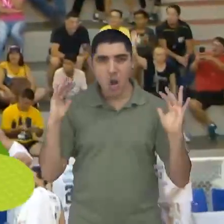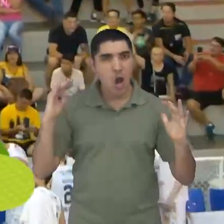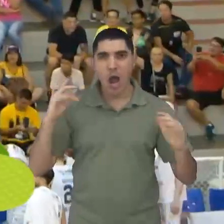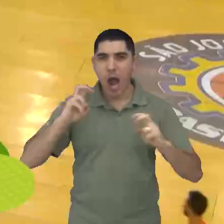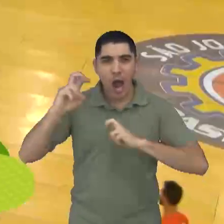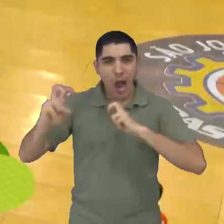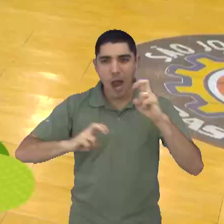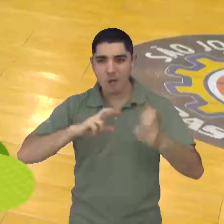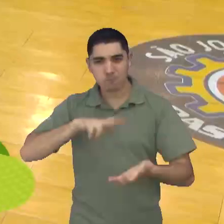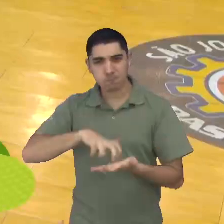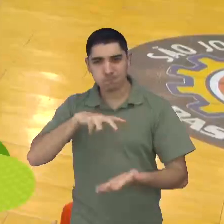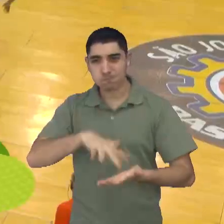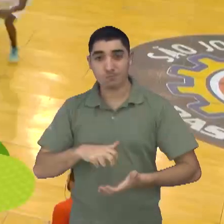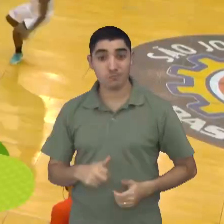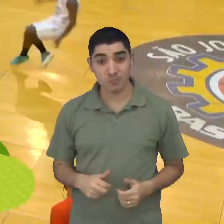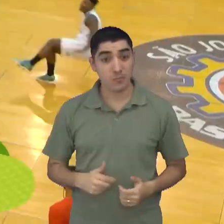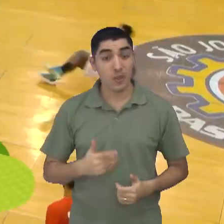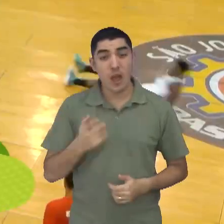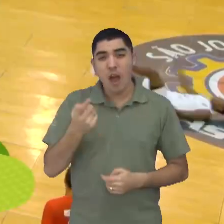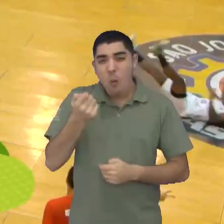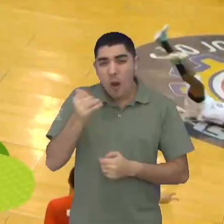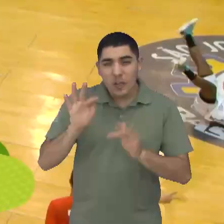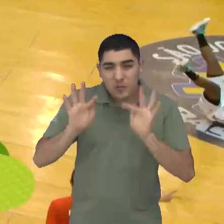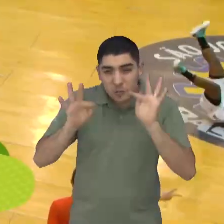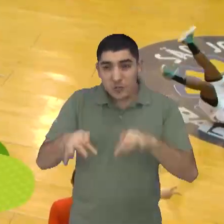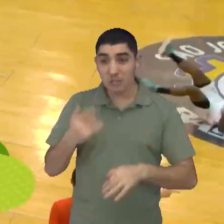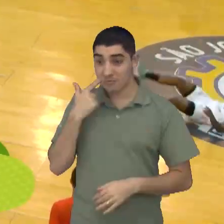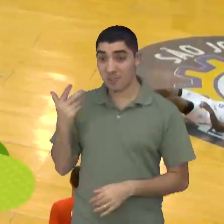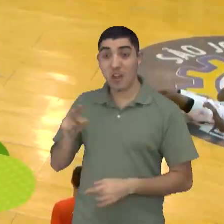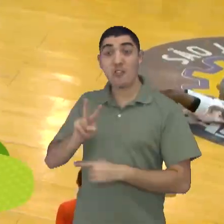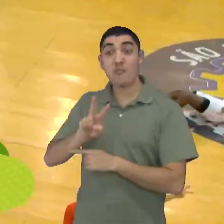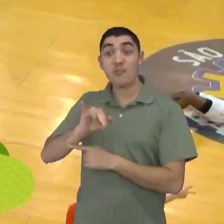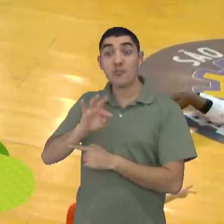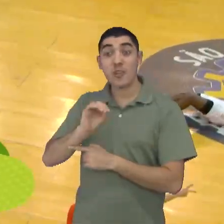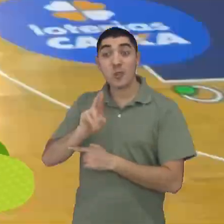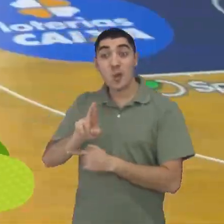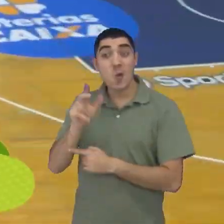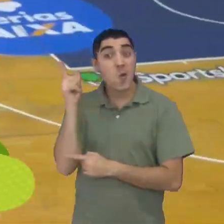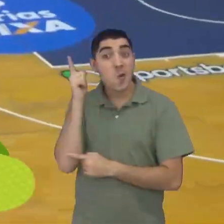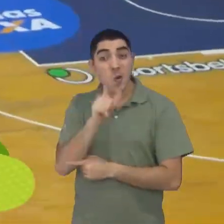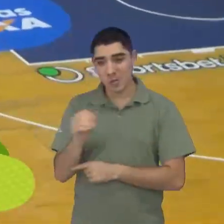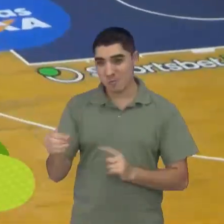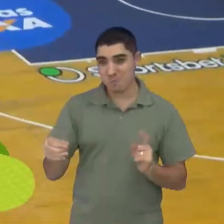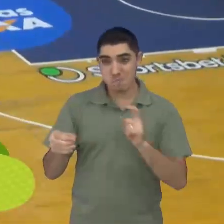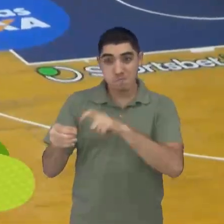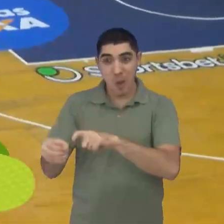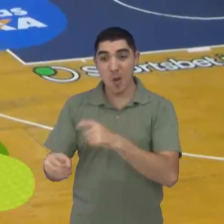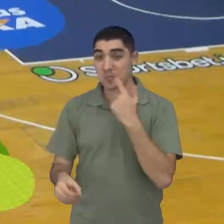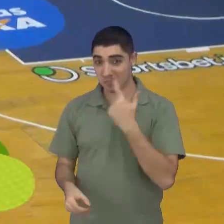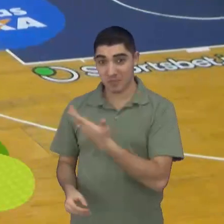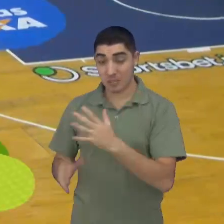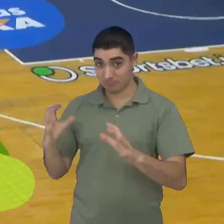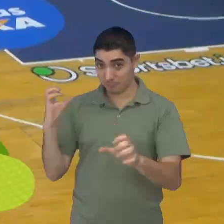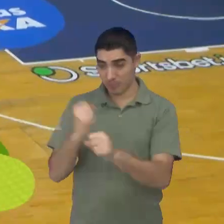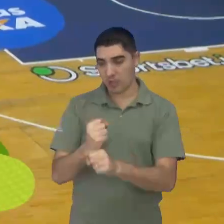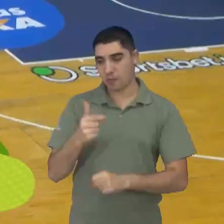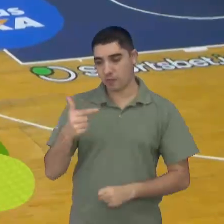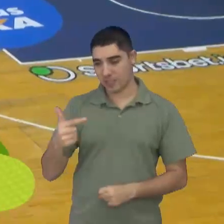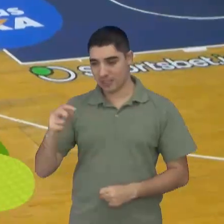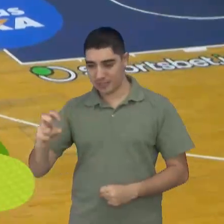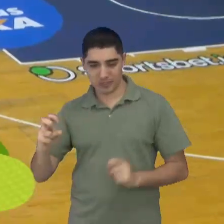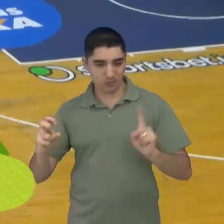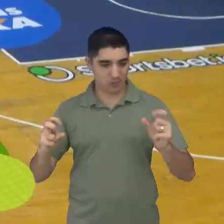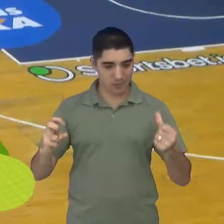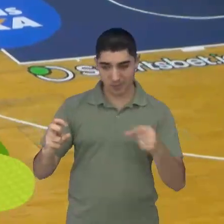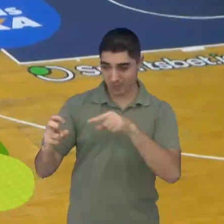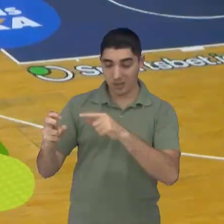loucura. No estourar do cronômetro, Vitor Silvério ainda pontuou. Vitória na parcial por 25-16